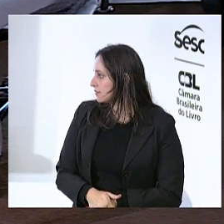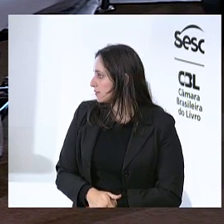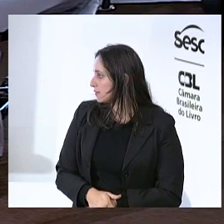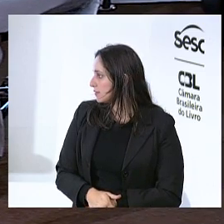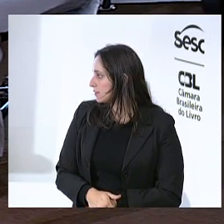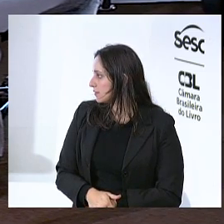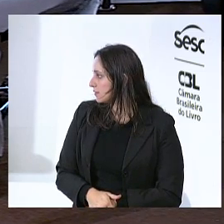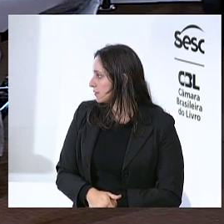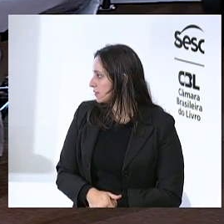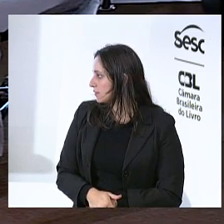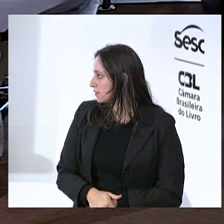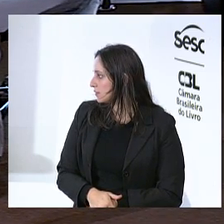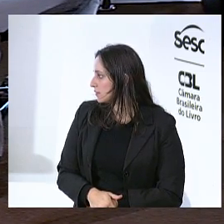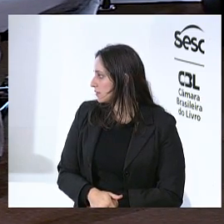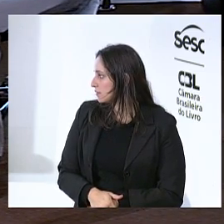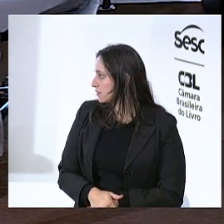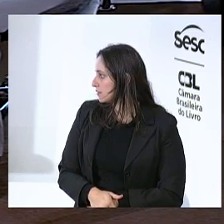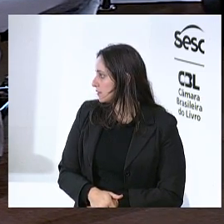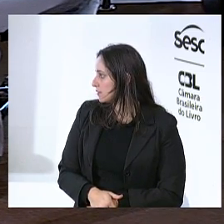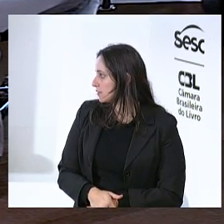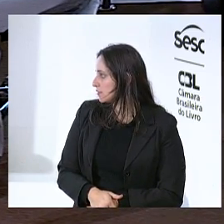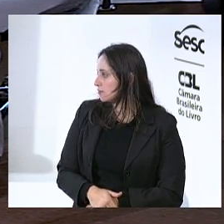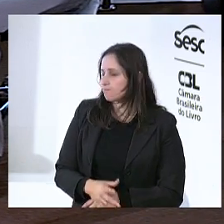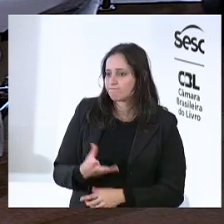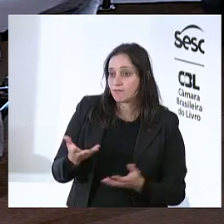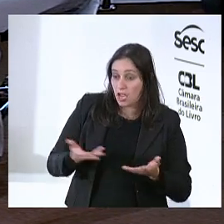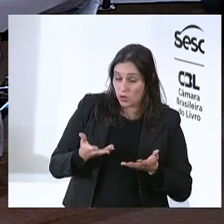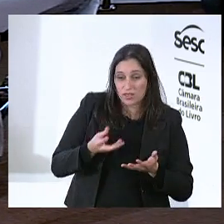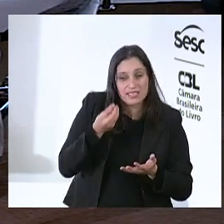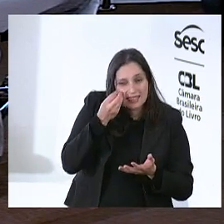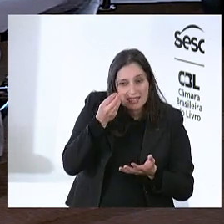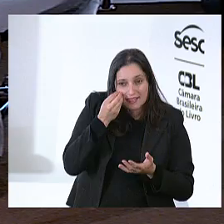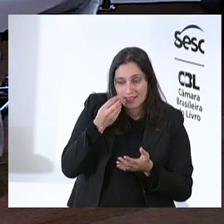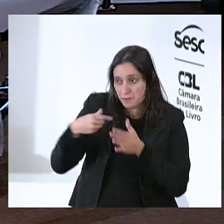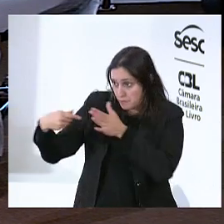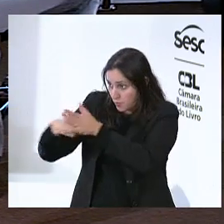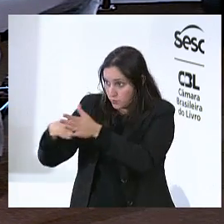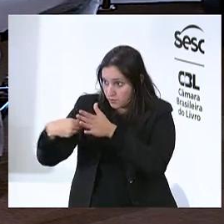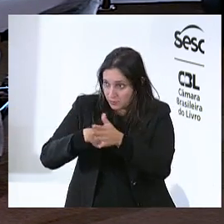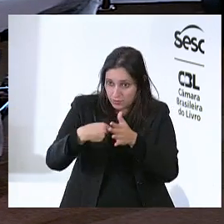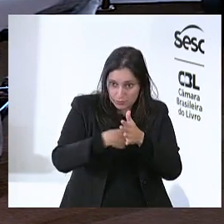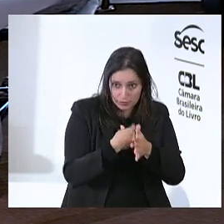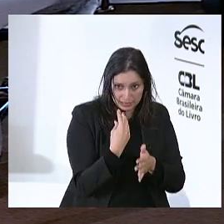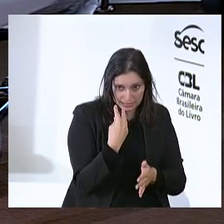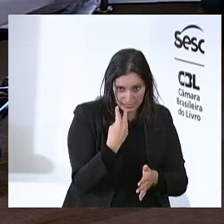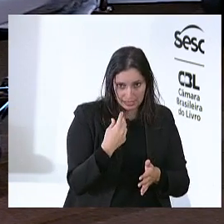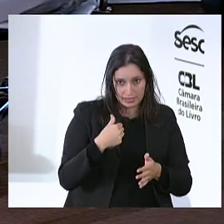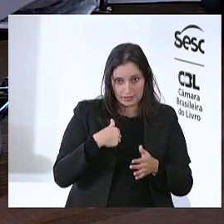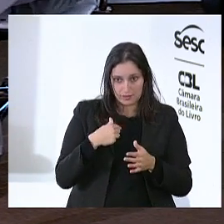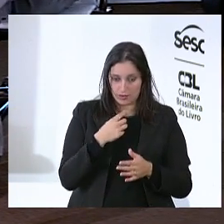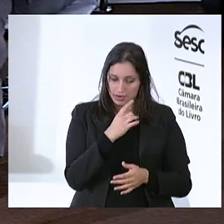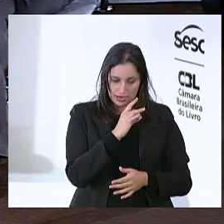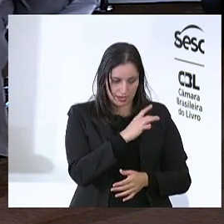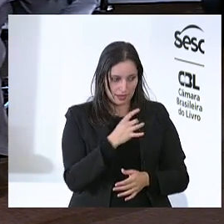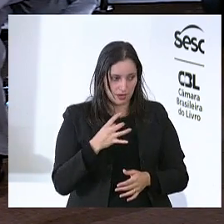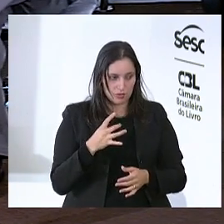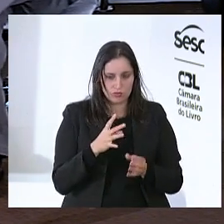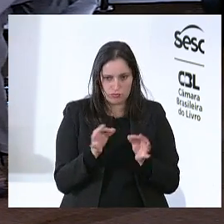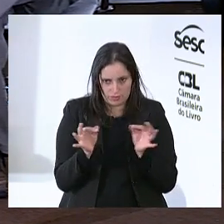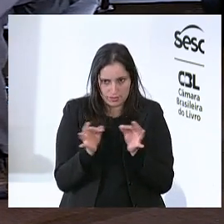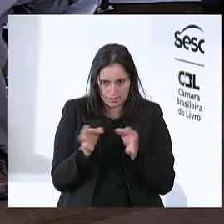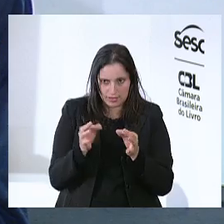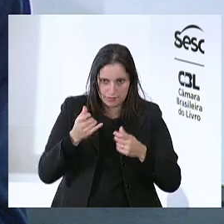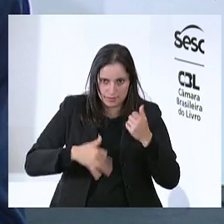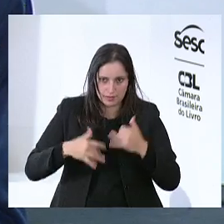O que nós vamos fazer agora, então, é tentar fazer um comentário, né, cada um de nós. Você sabe que